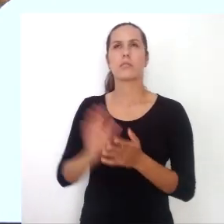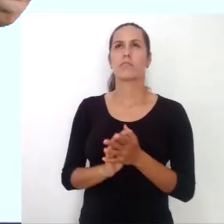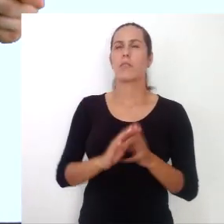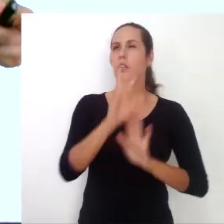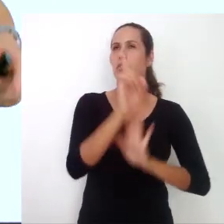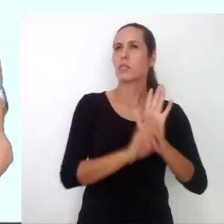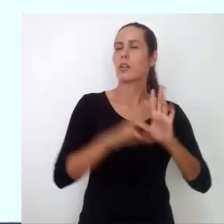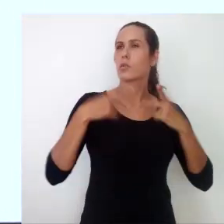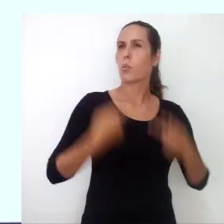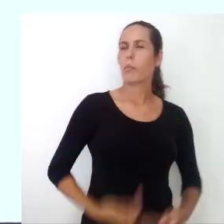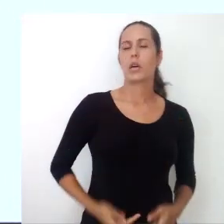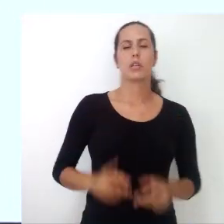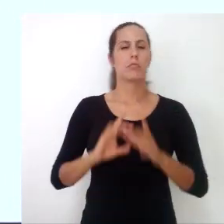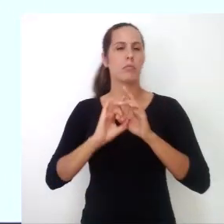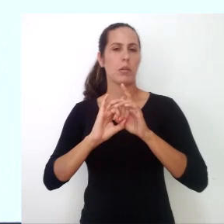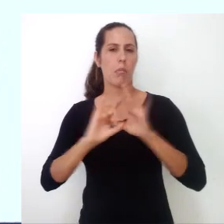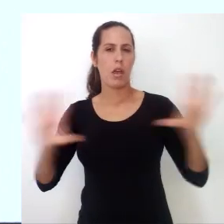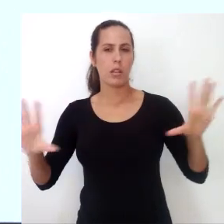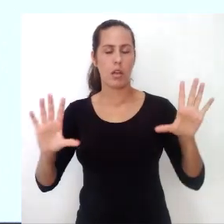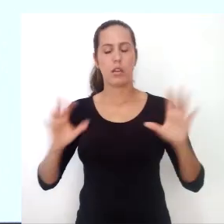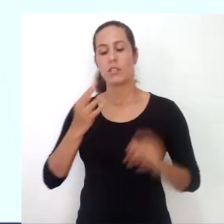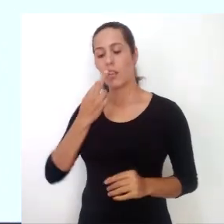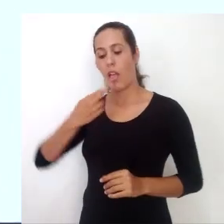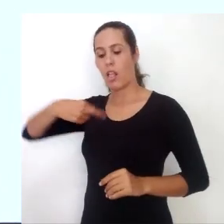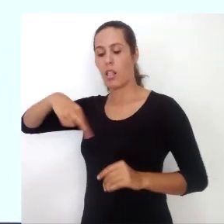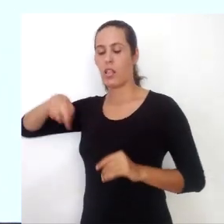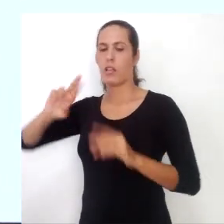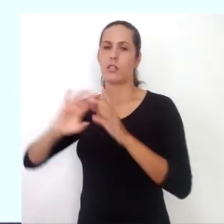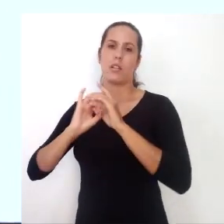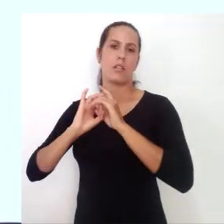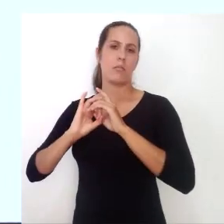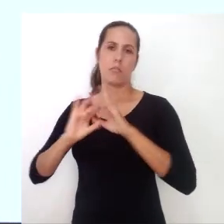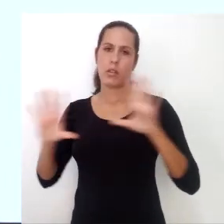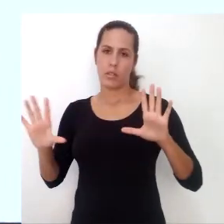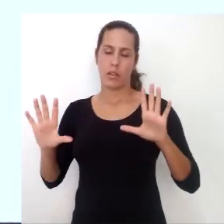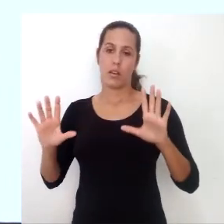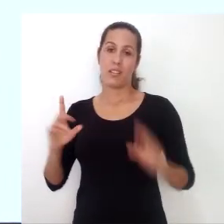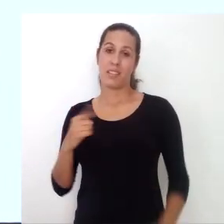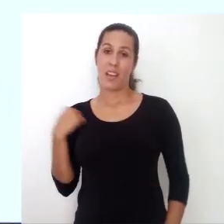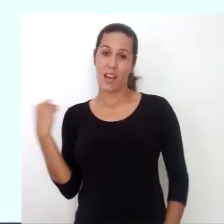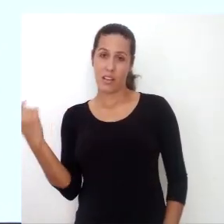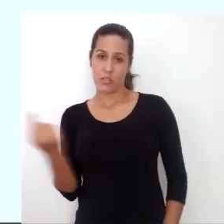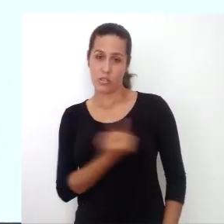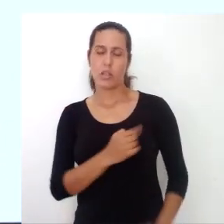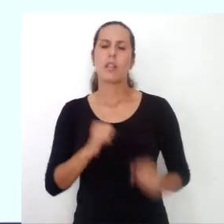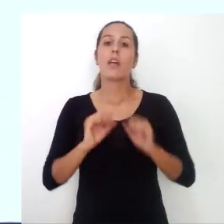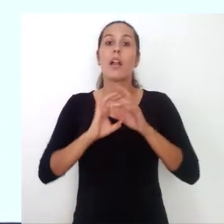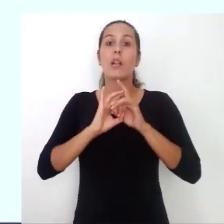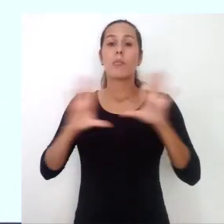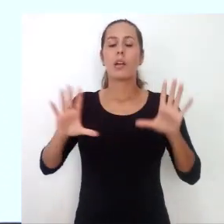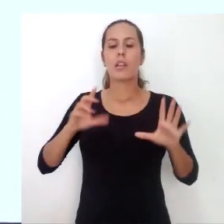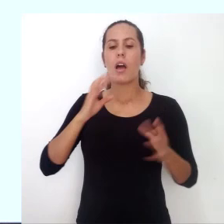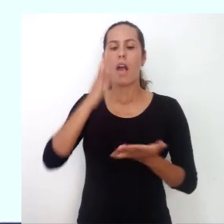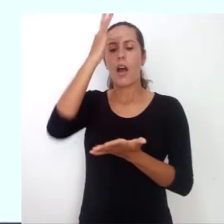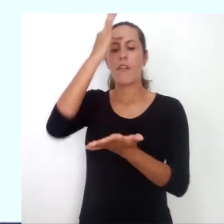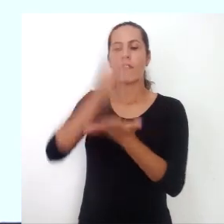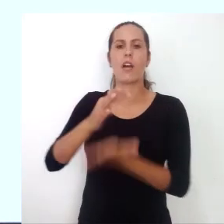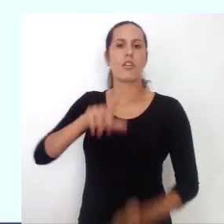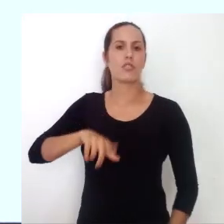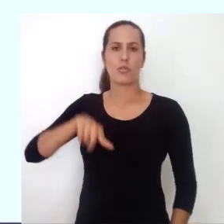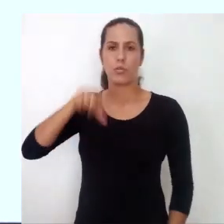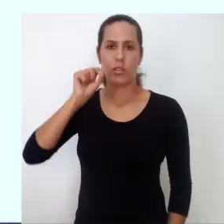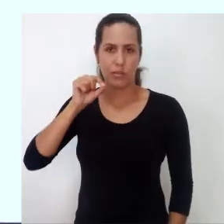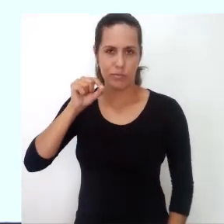liberdade religiosa, a liberdade de poder professar uma fé, a barbárie da Segunda